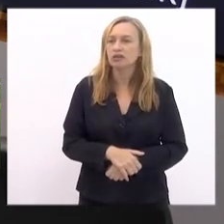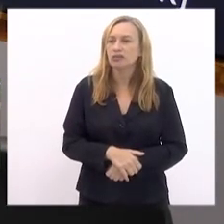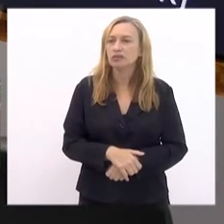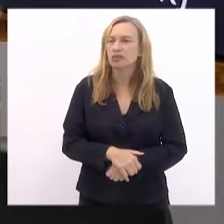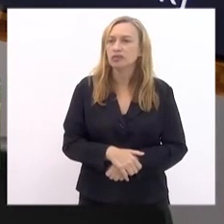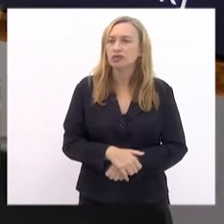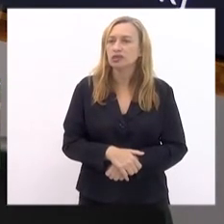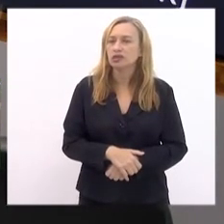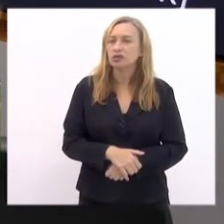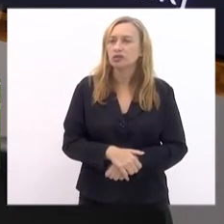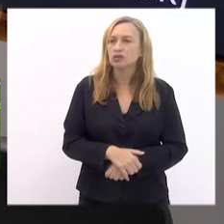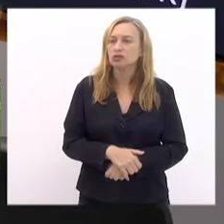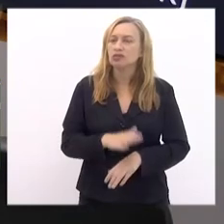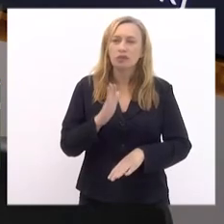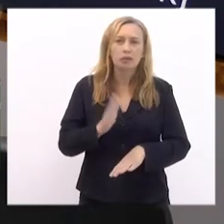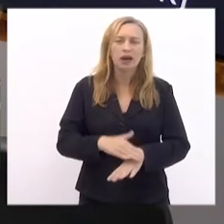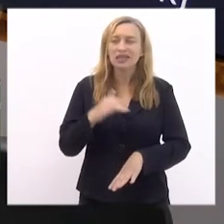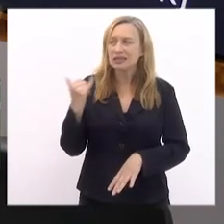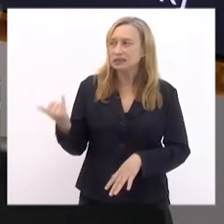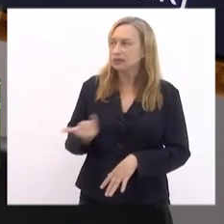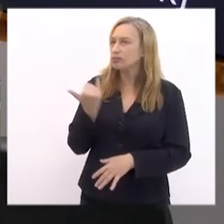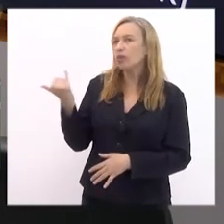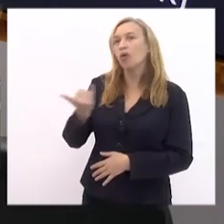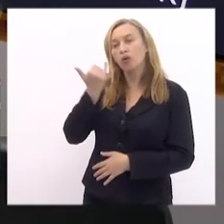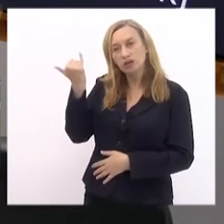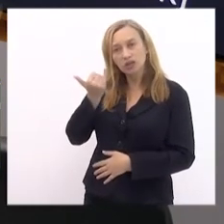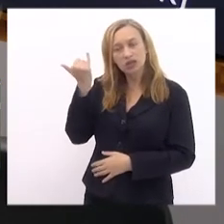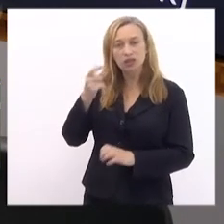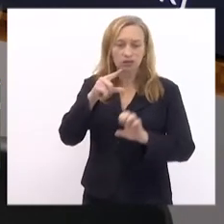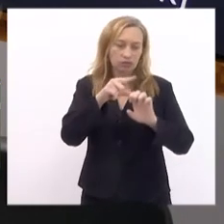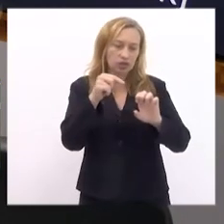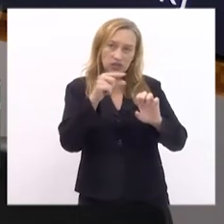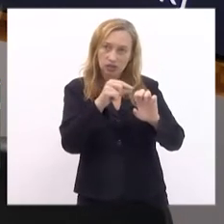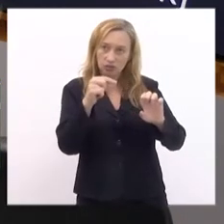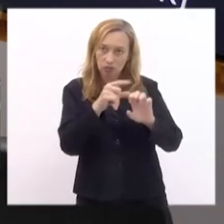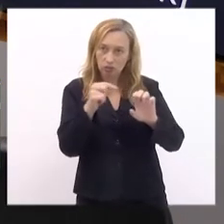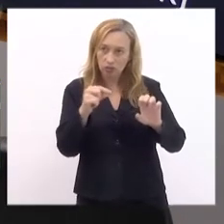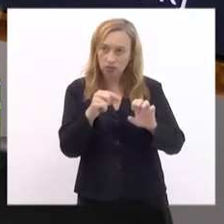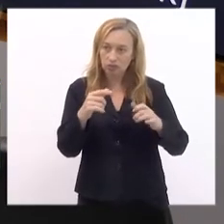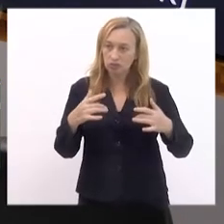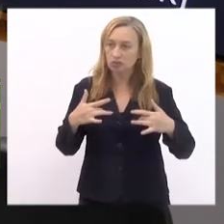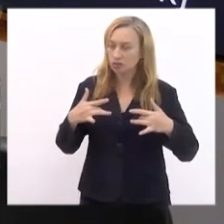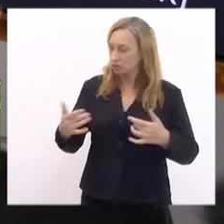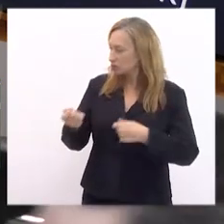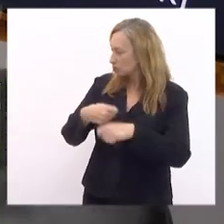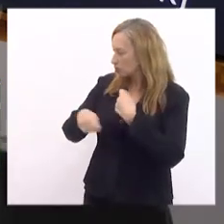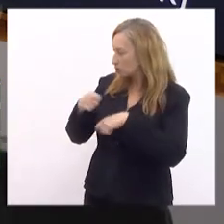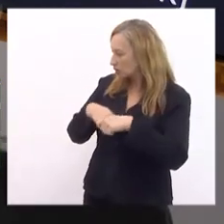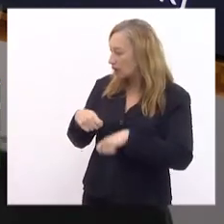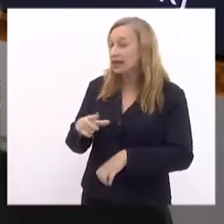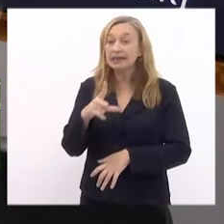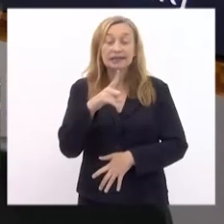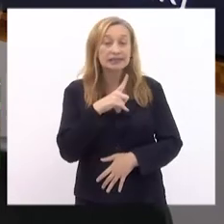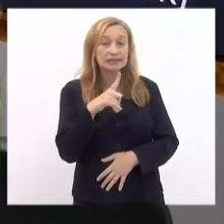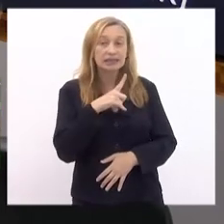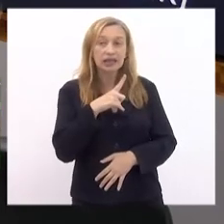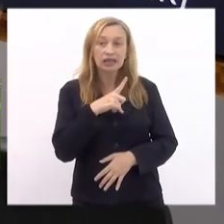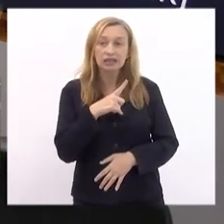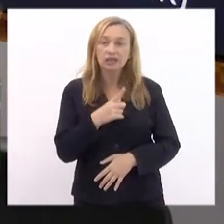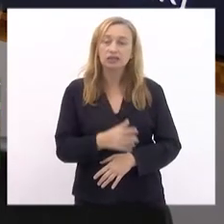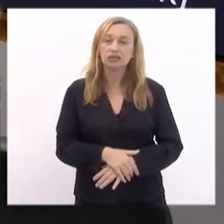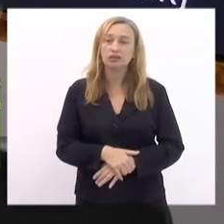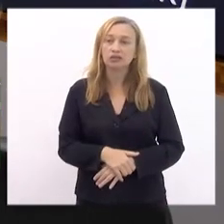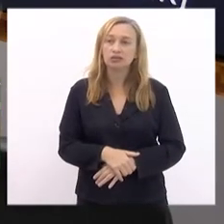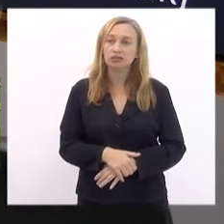Uma das demandas mais importantes, né, dos empreendedores e empreendedoras da economia solidária é que haja